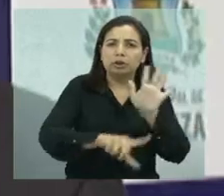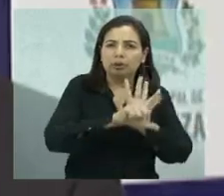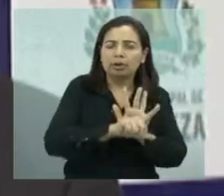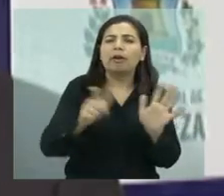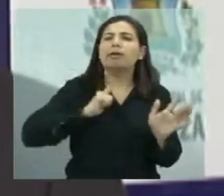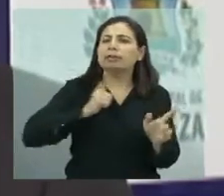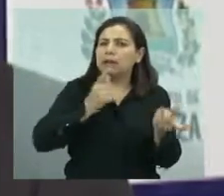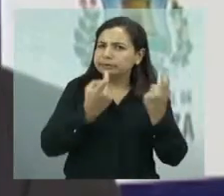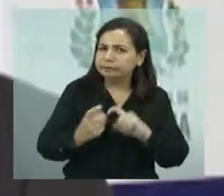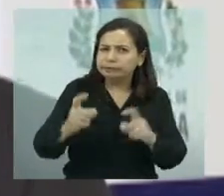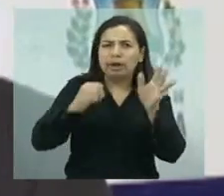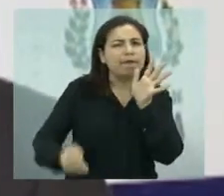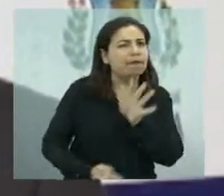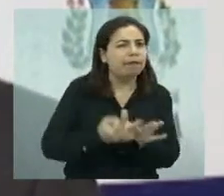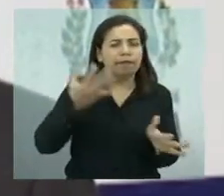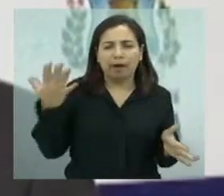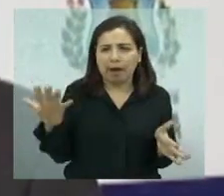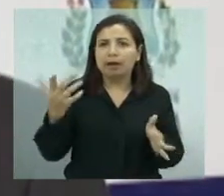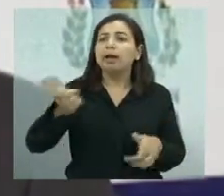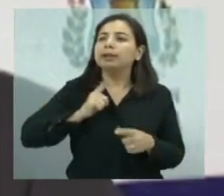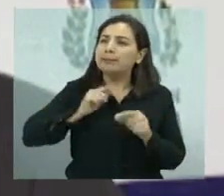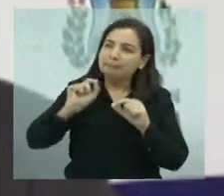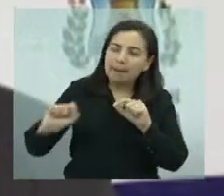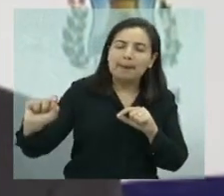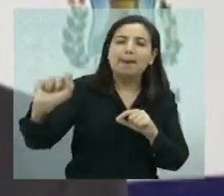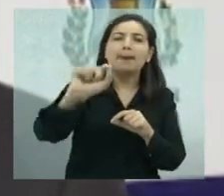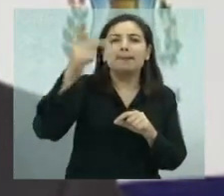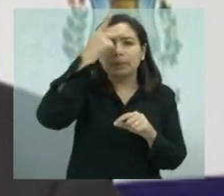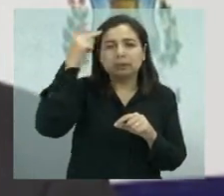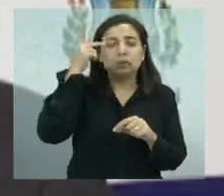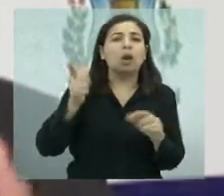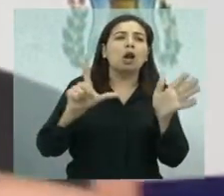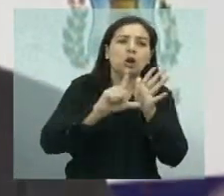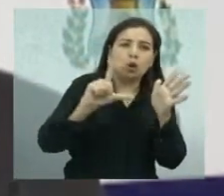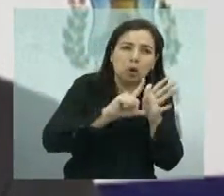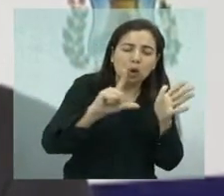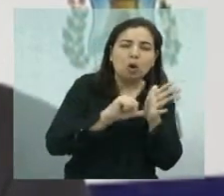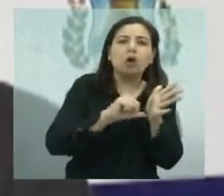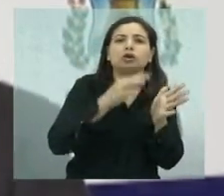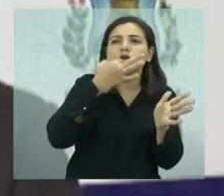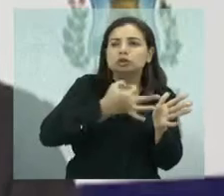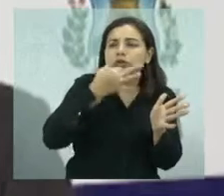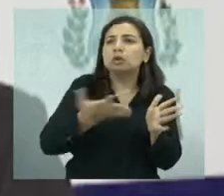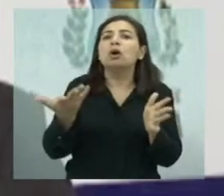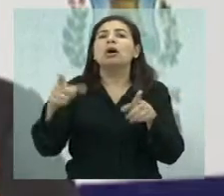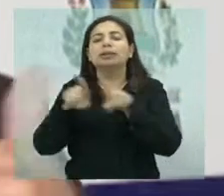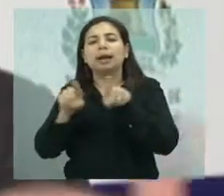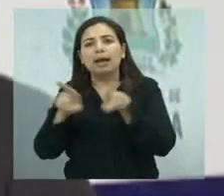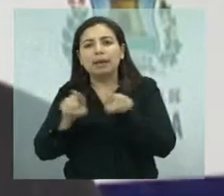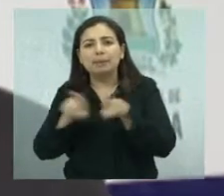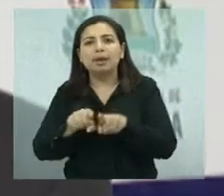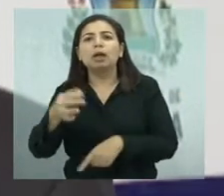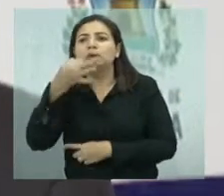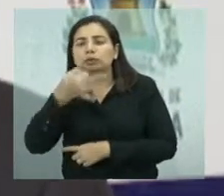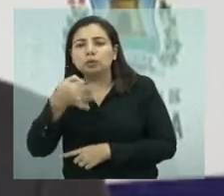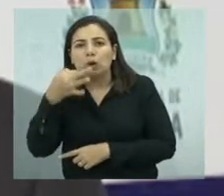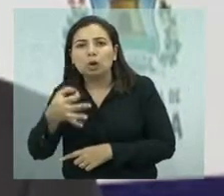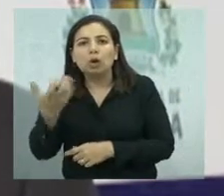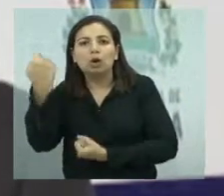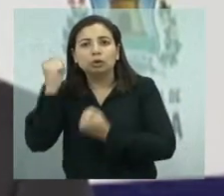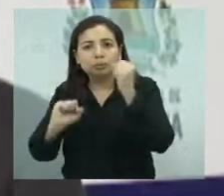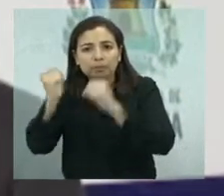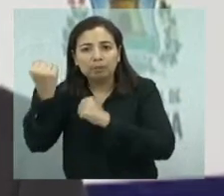inúmeras discussões com os mais diversos segmentos, com as lojas de som automotivo, com a indústria de som automotivo, com os